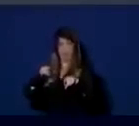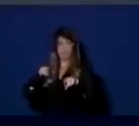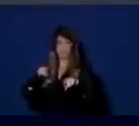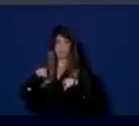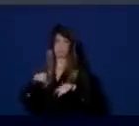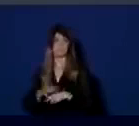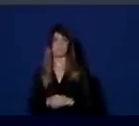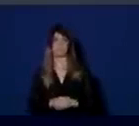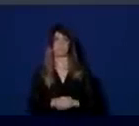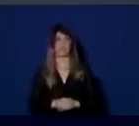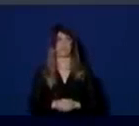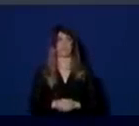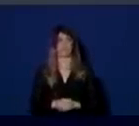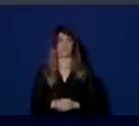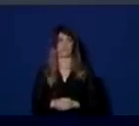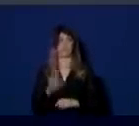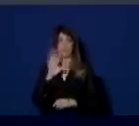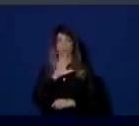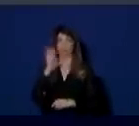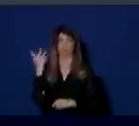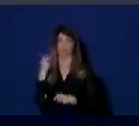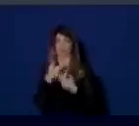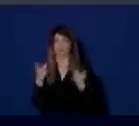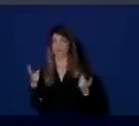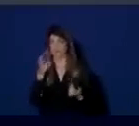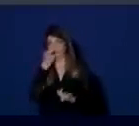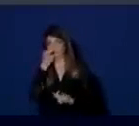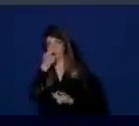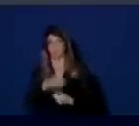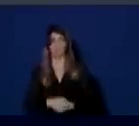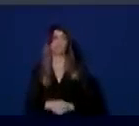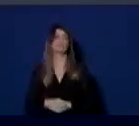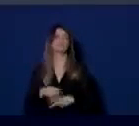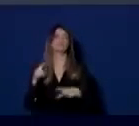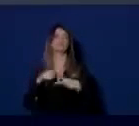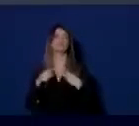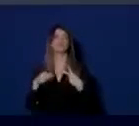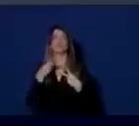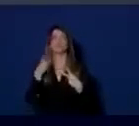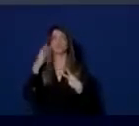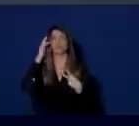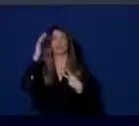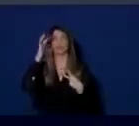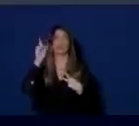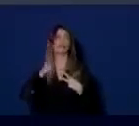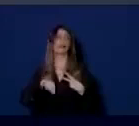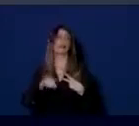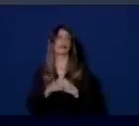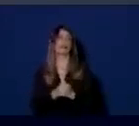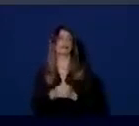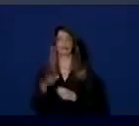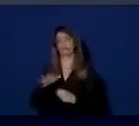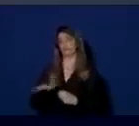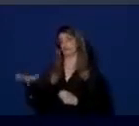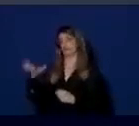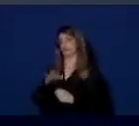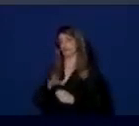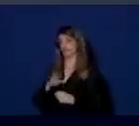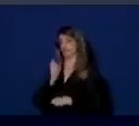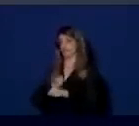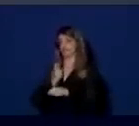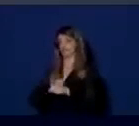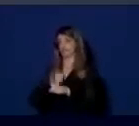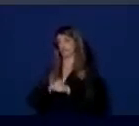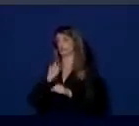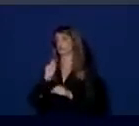situações assim, incrivelmente interessantes. Então, as duas premissas assim, teóricas são, o mercado é muito mais inelástico do que o